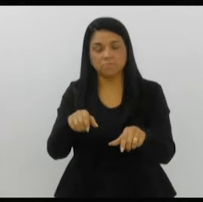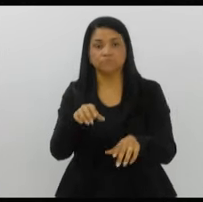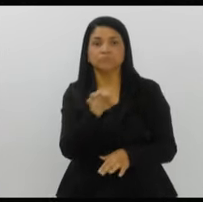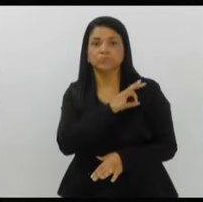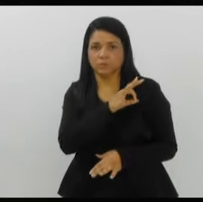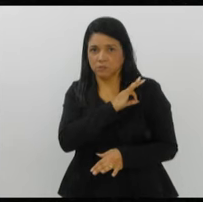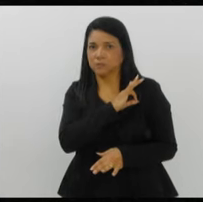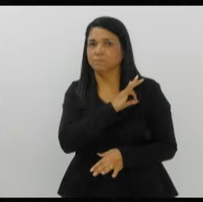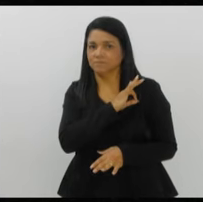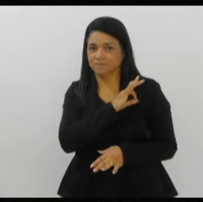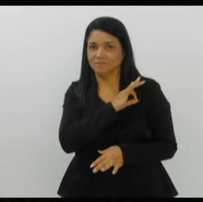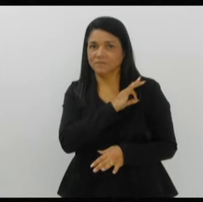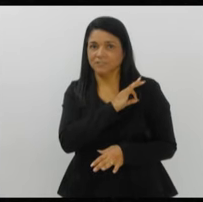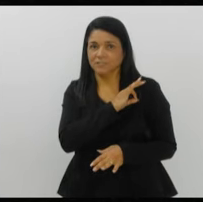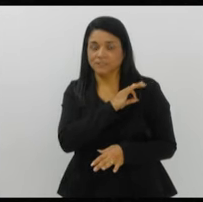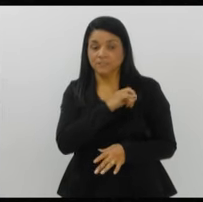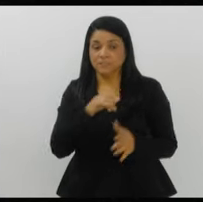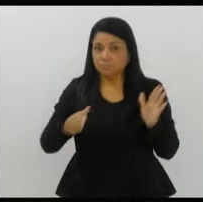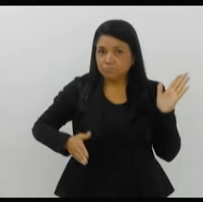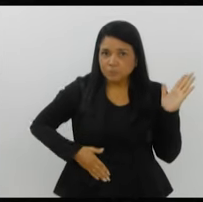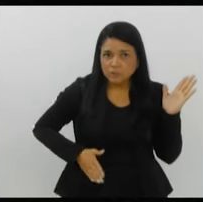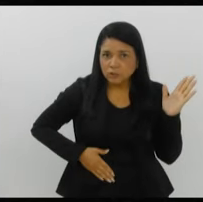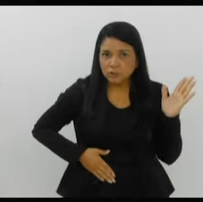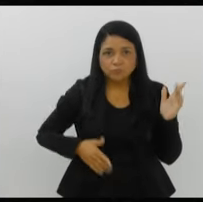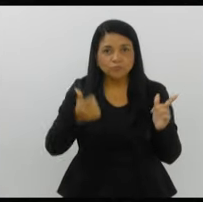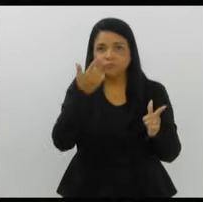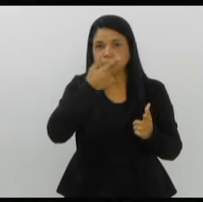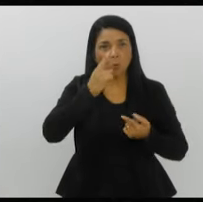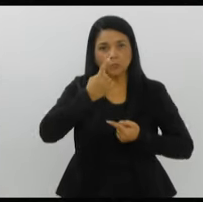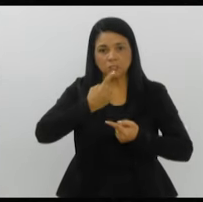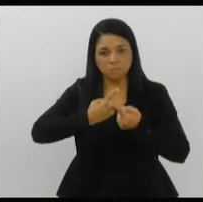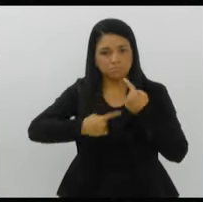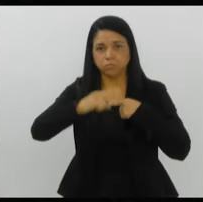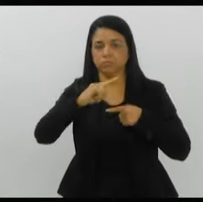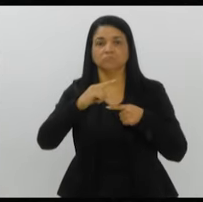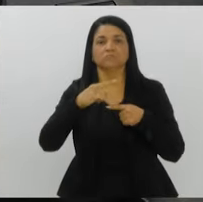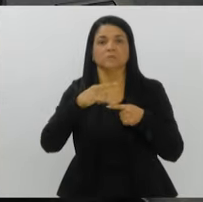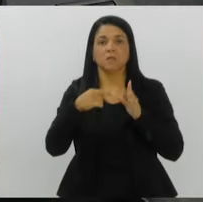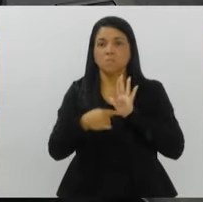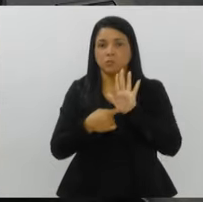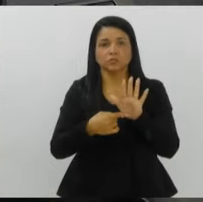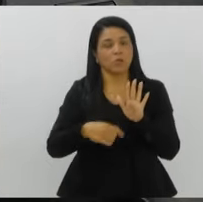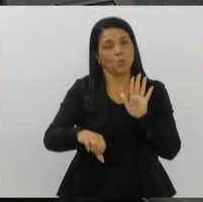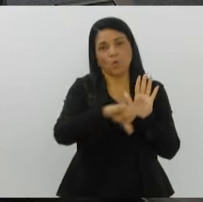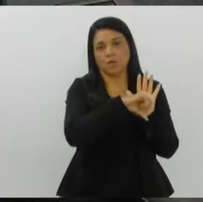não deixá-los respirar, mostrar para eles que o crime não compensa. Obrigado, senhor presidente.